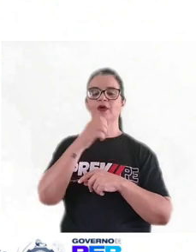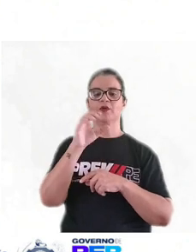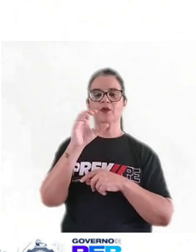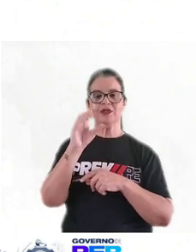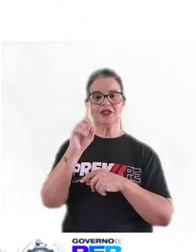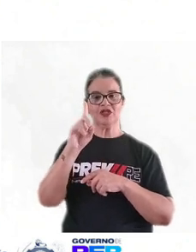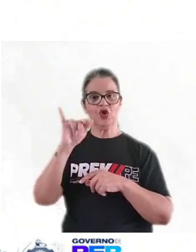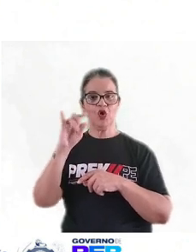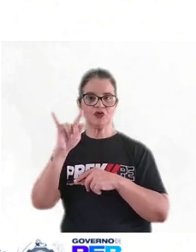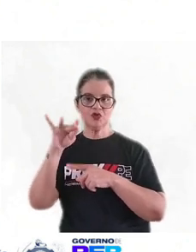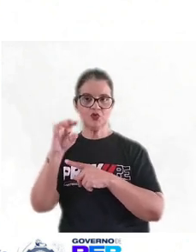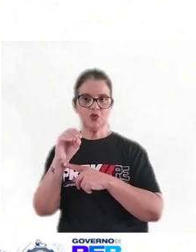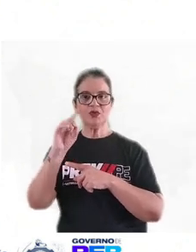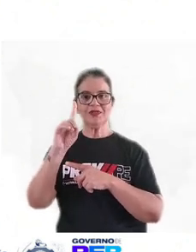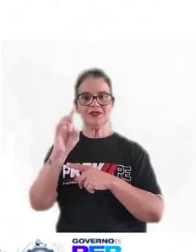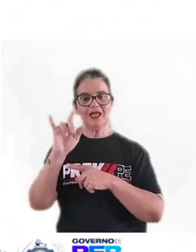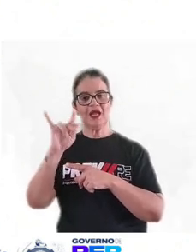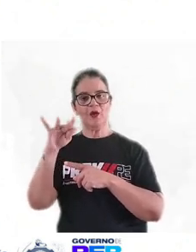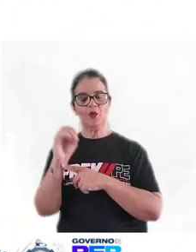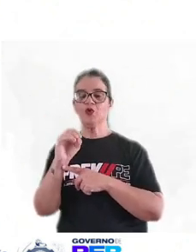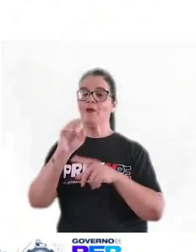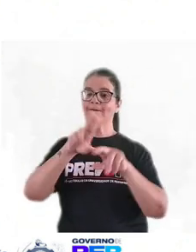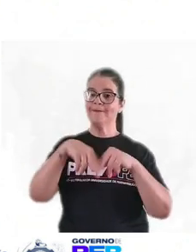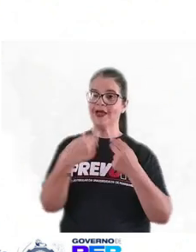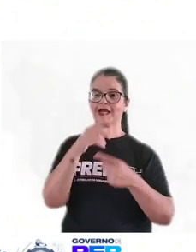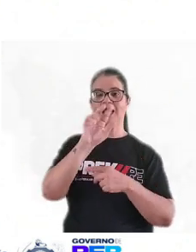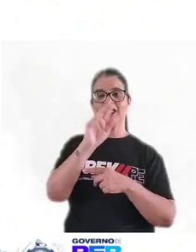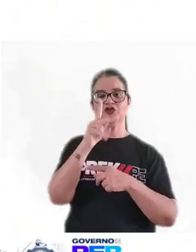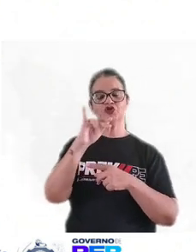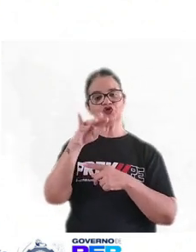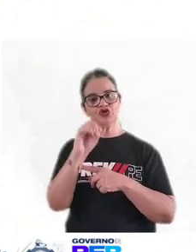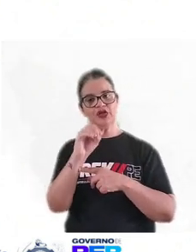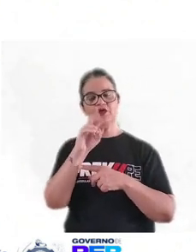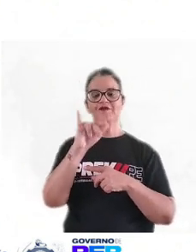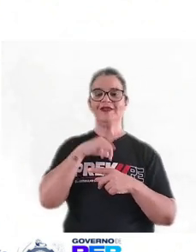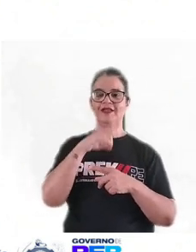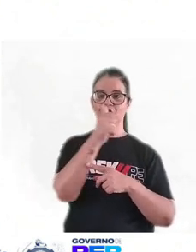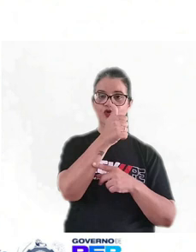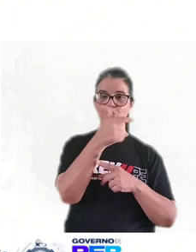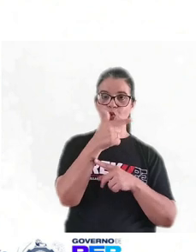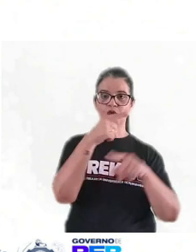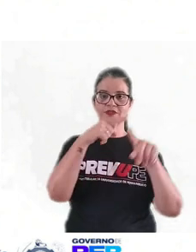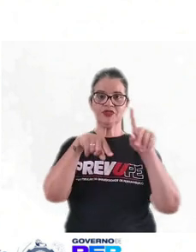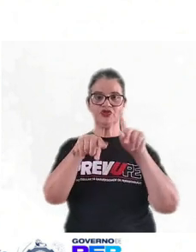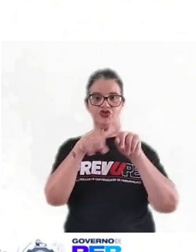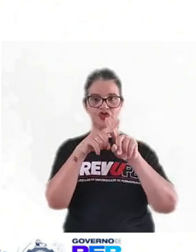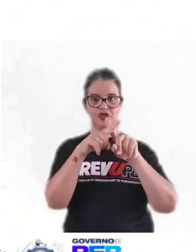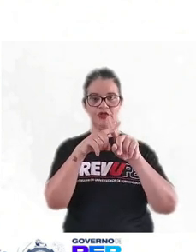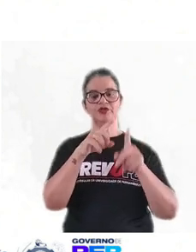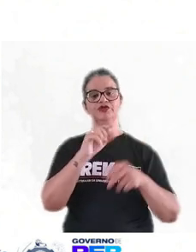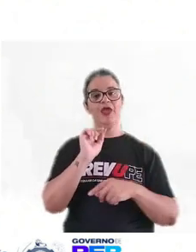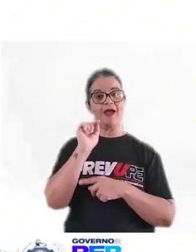dióxido de carbono certo? para hidrogênio você vai ter 12X